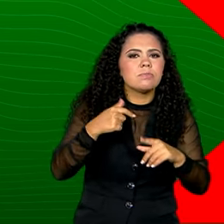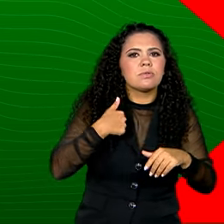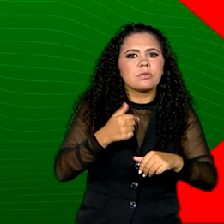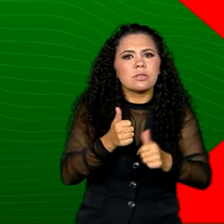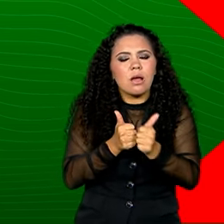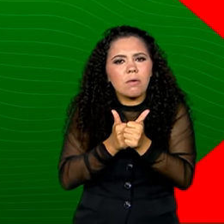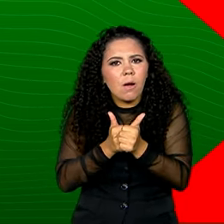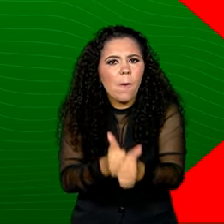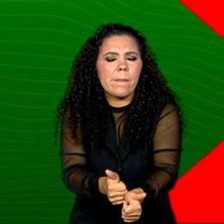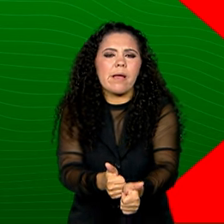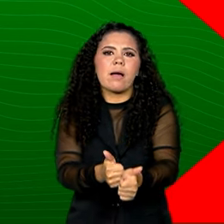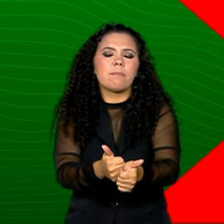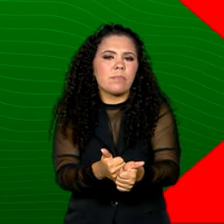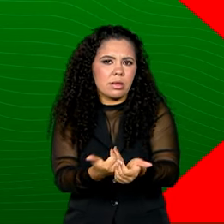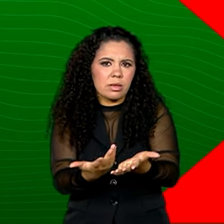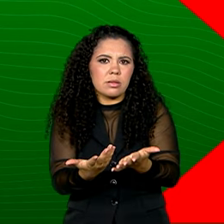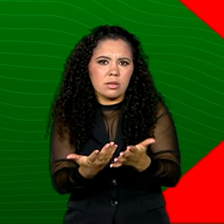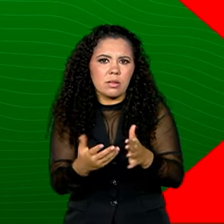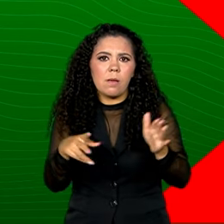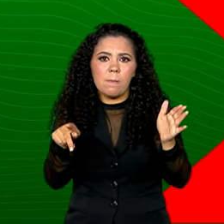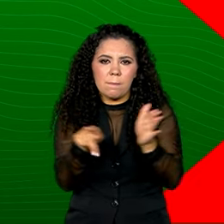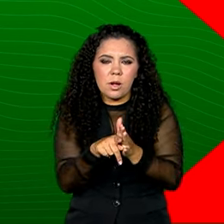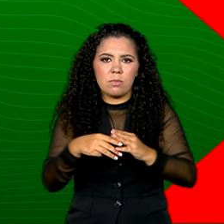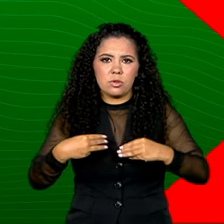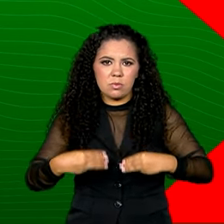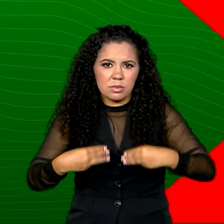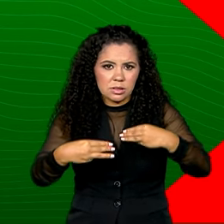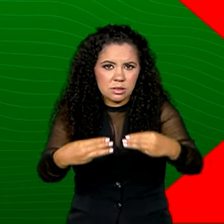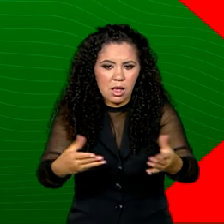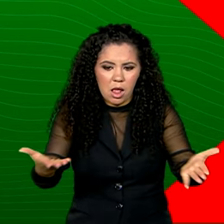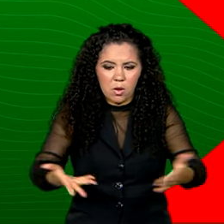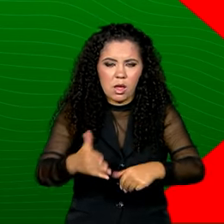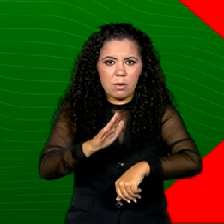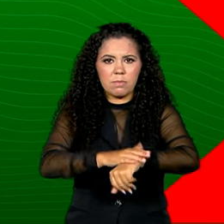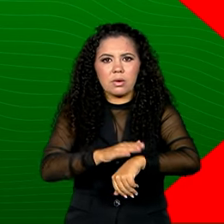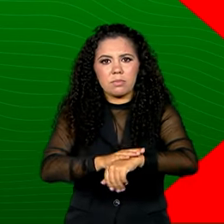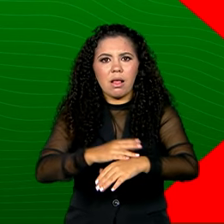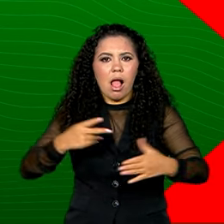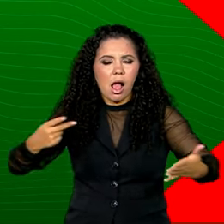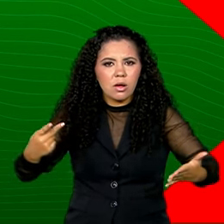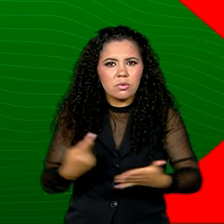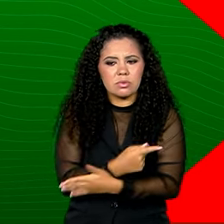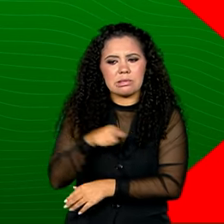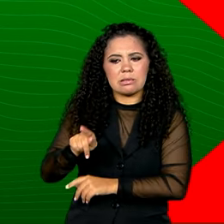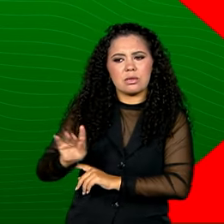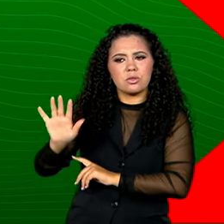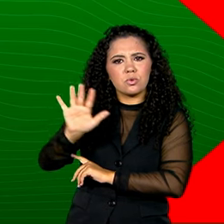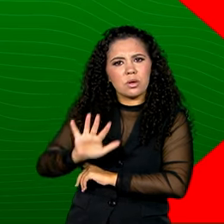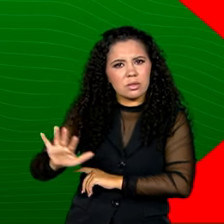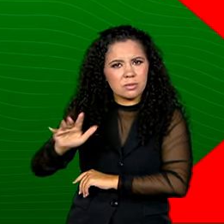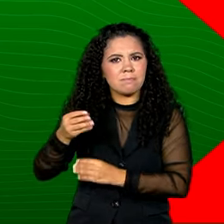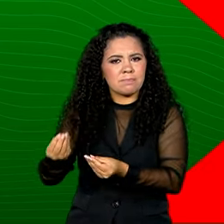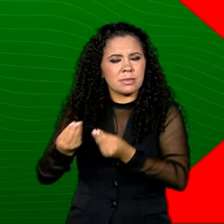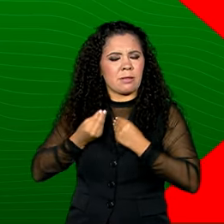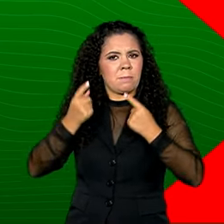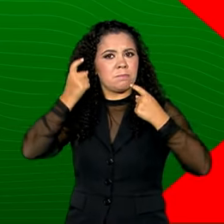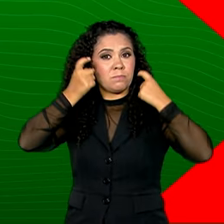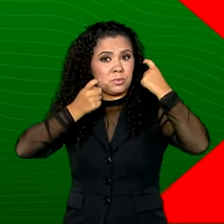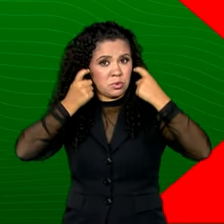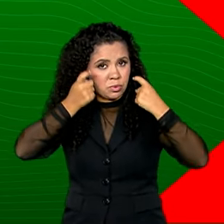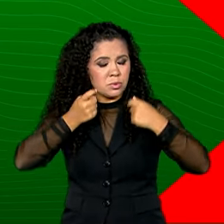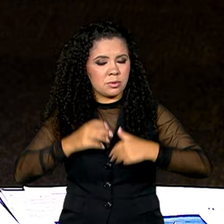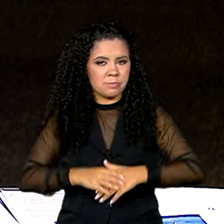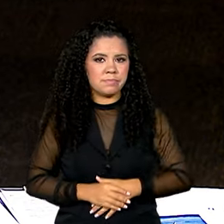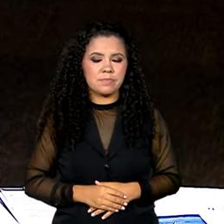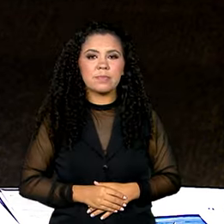de acompanhamento é feito pelo Ministério nesse momento, diante dessa situação que, no meu entender, é bastante preocupante? Bom,